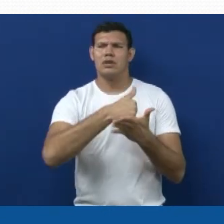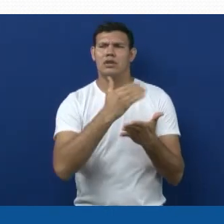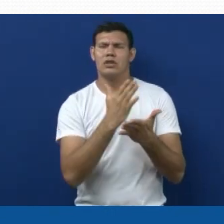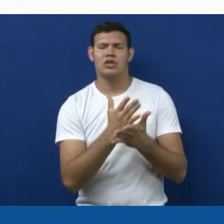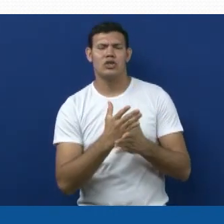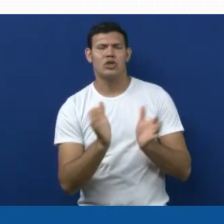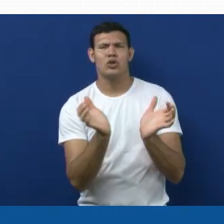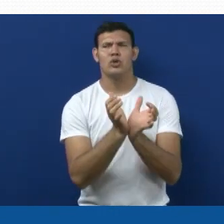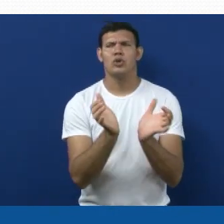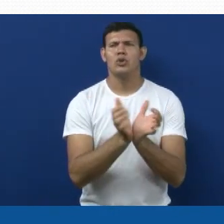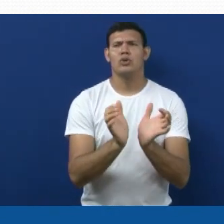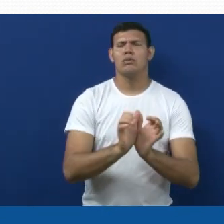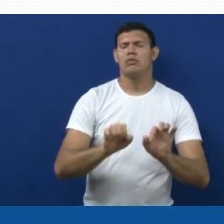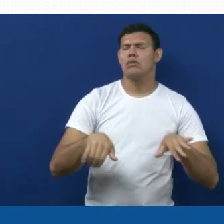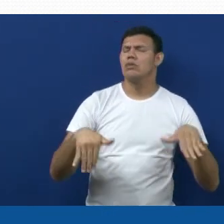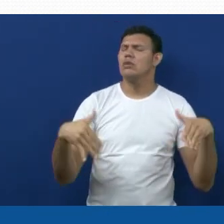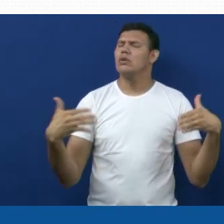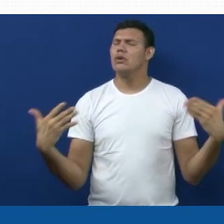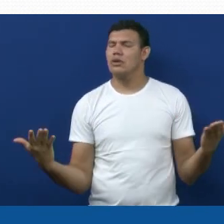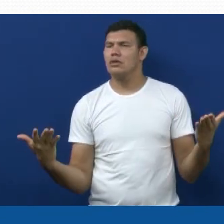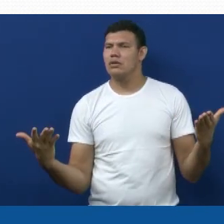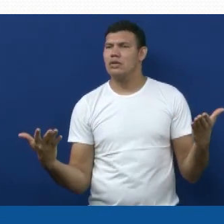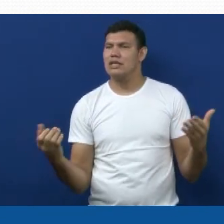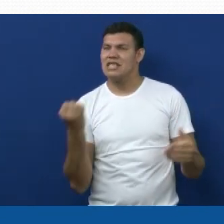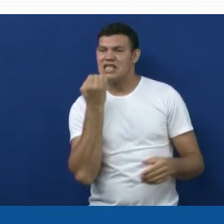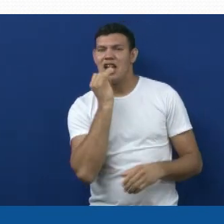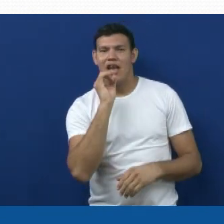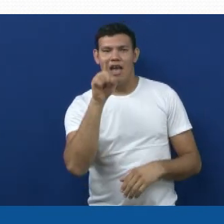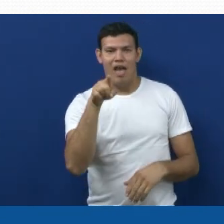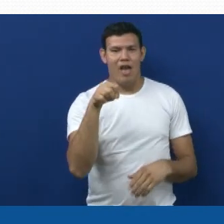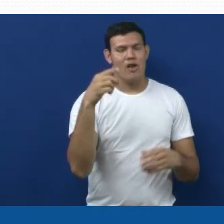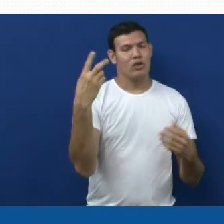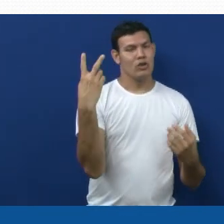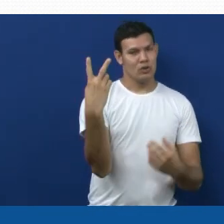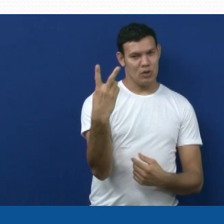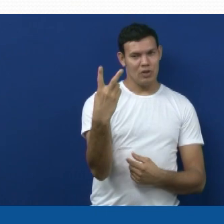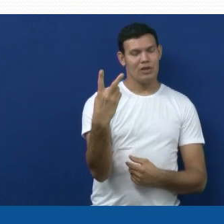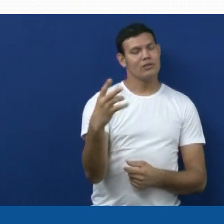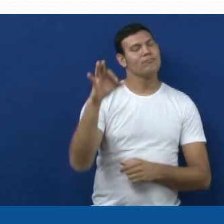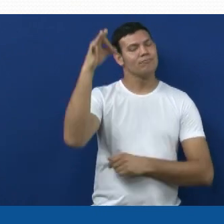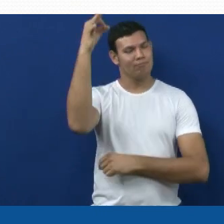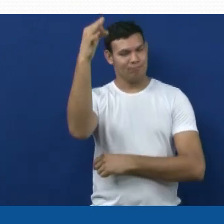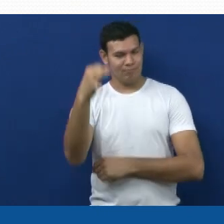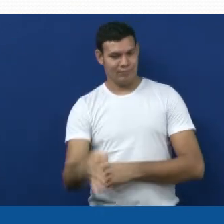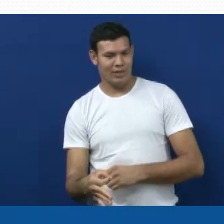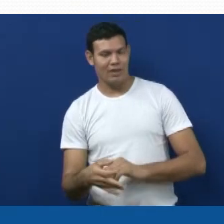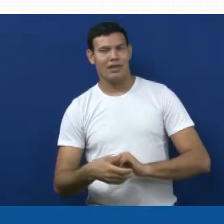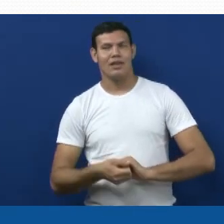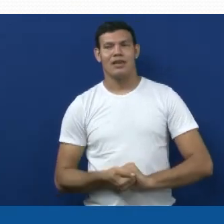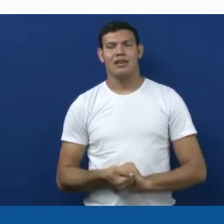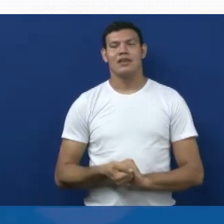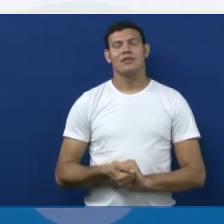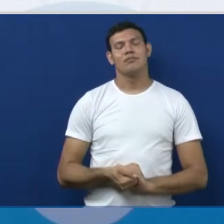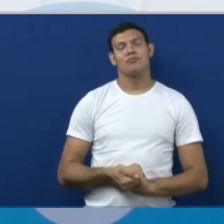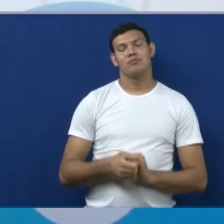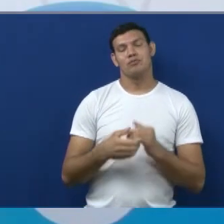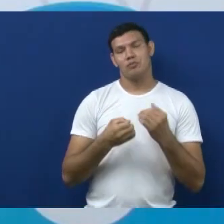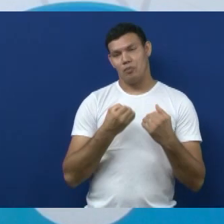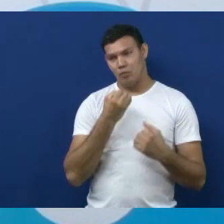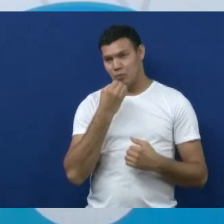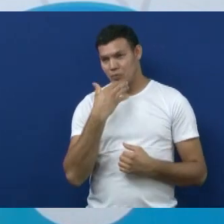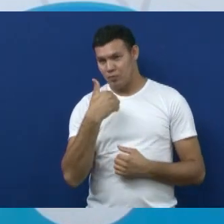falou as propriedades gerais e propriedades específicas, acertou. Então é isso, eu espero que vocês tenham